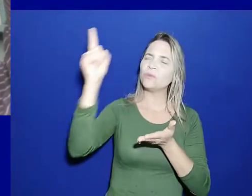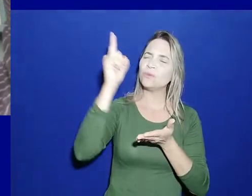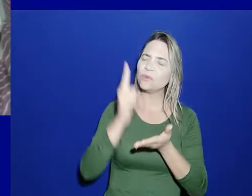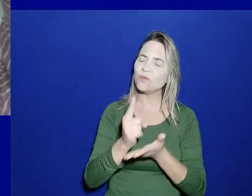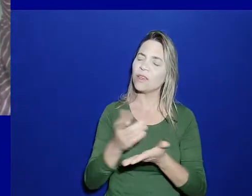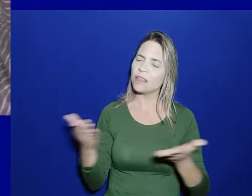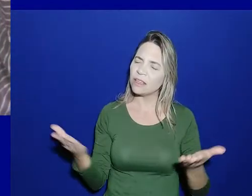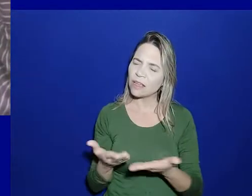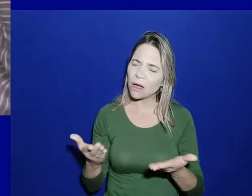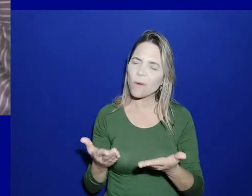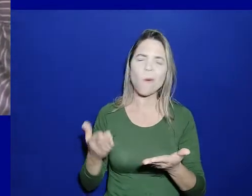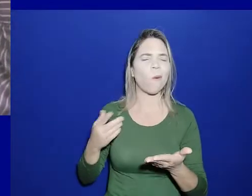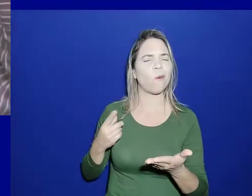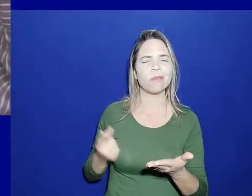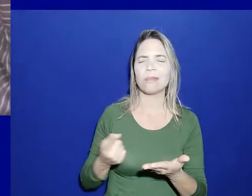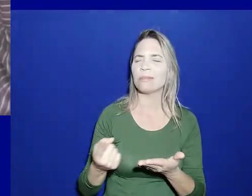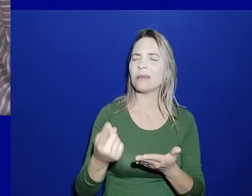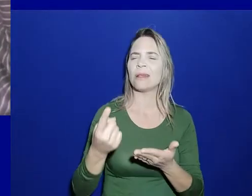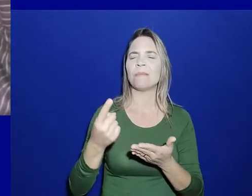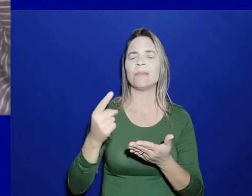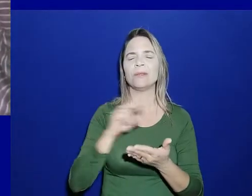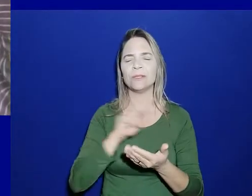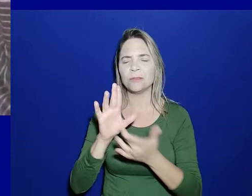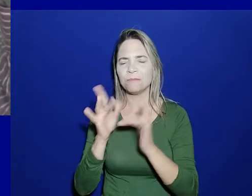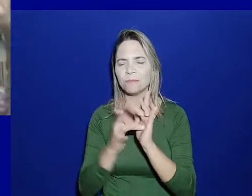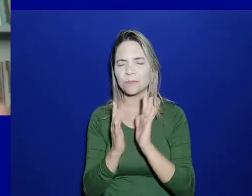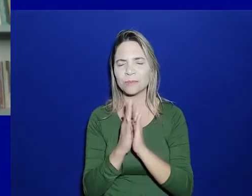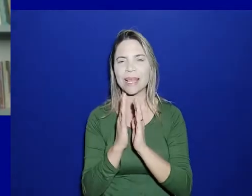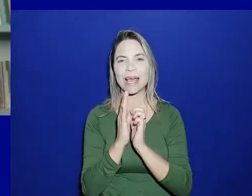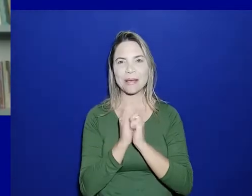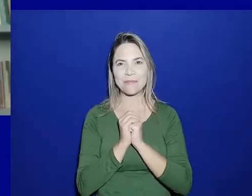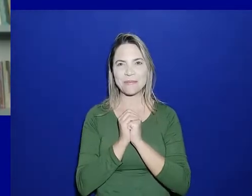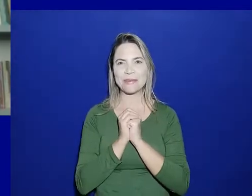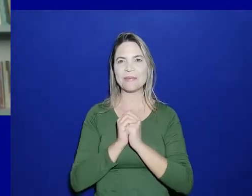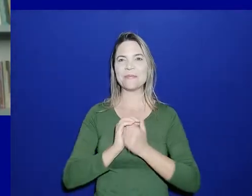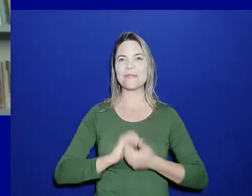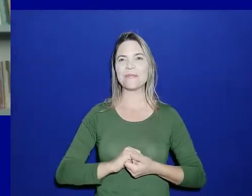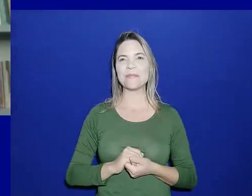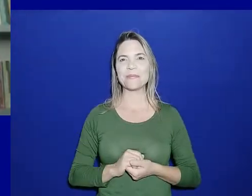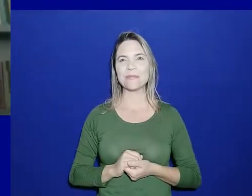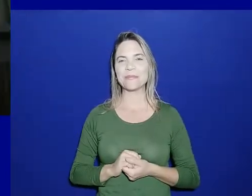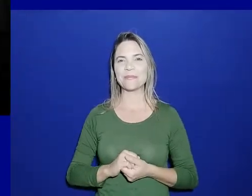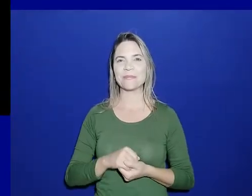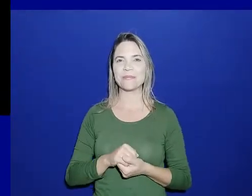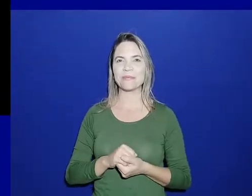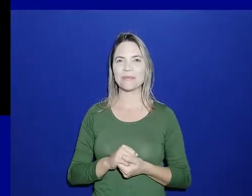Senhor, agora e por todos os séculos. Amém.